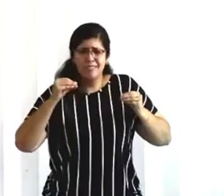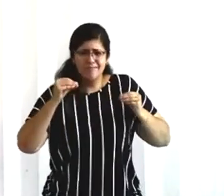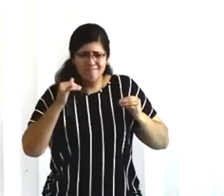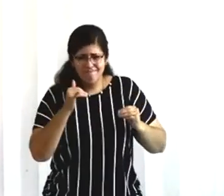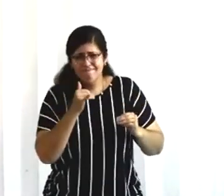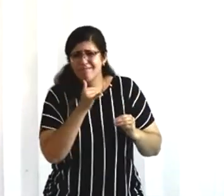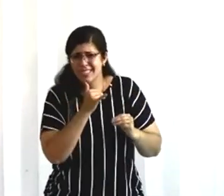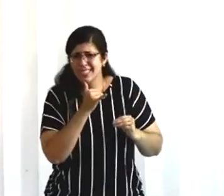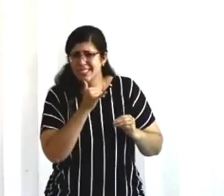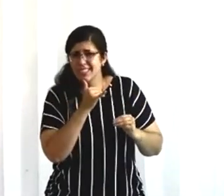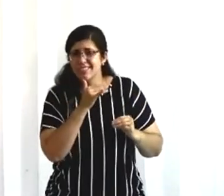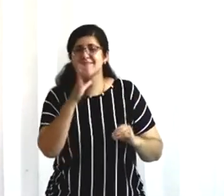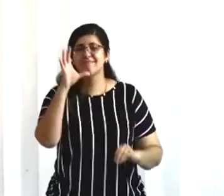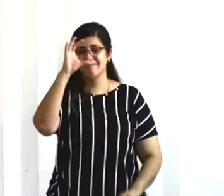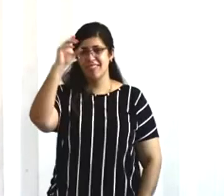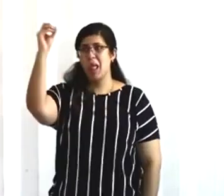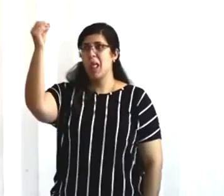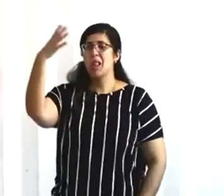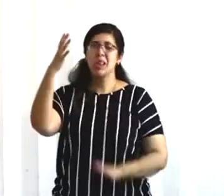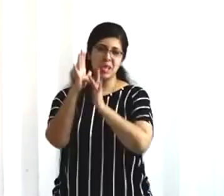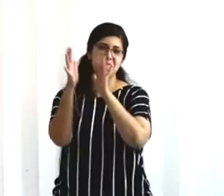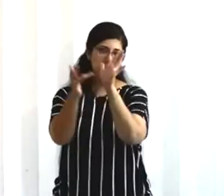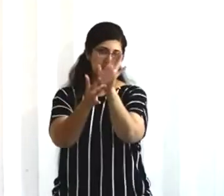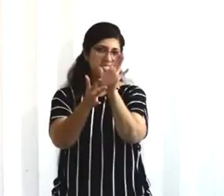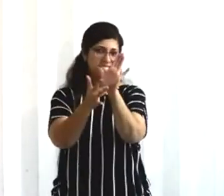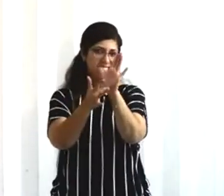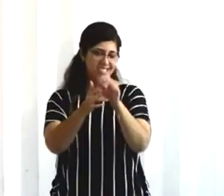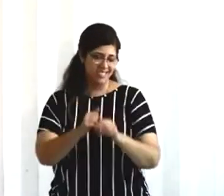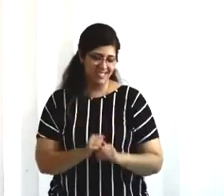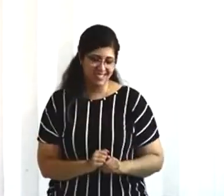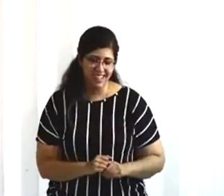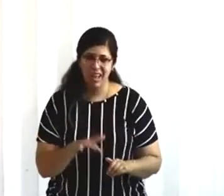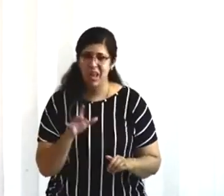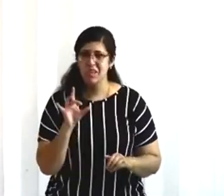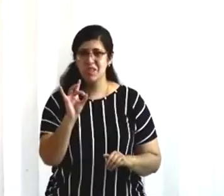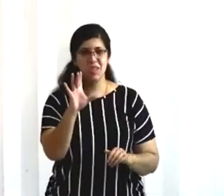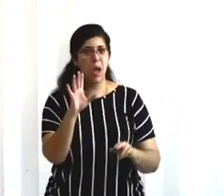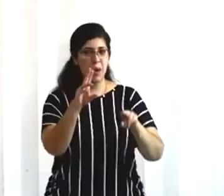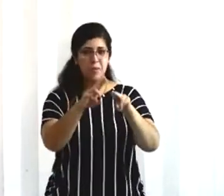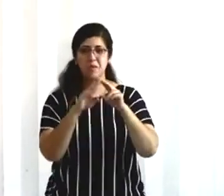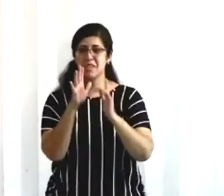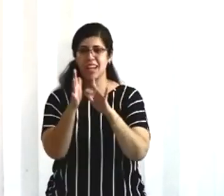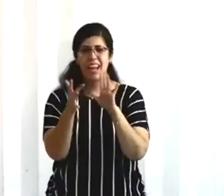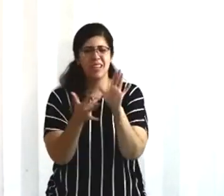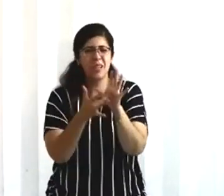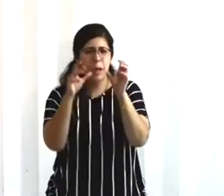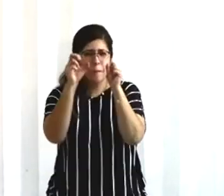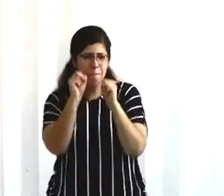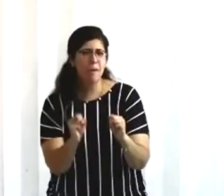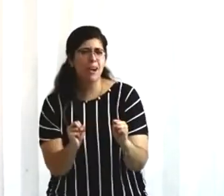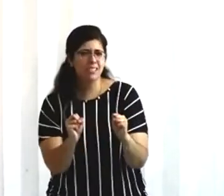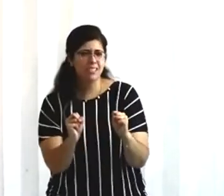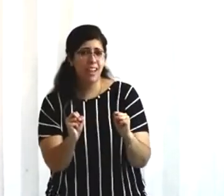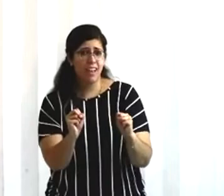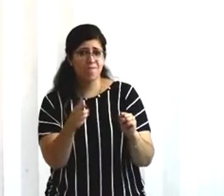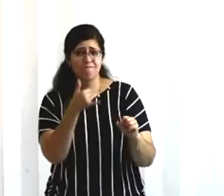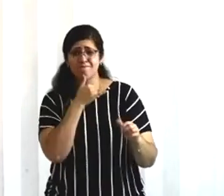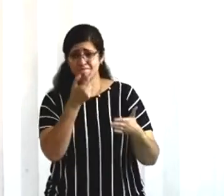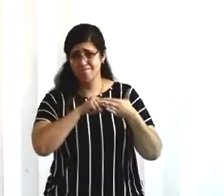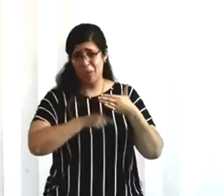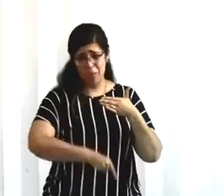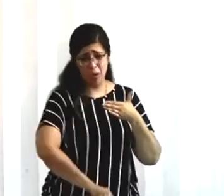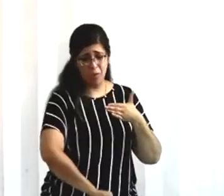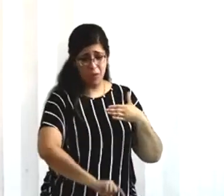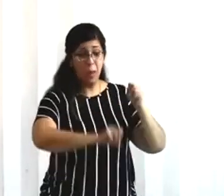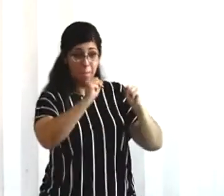Essa luz é Jesus. Só Ele pode tirar você da depressão, só Ele